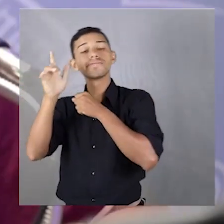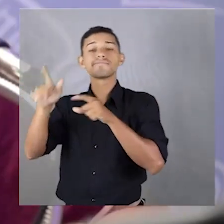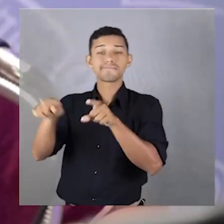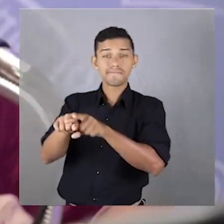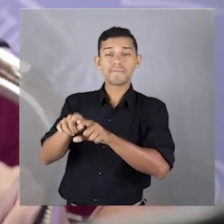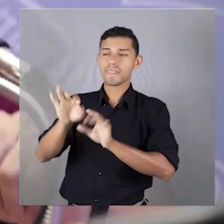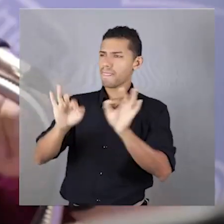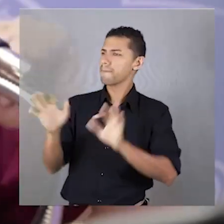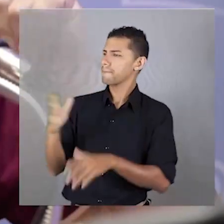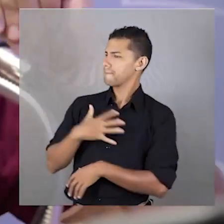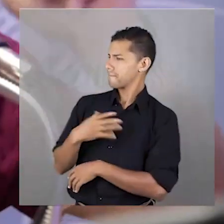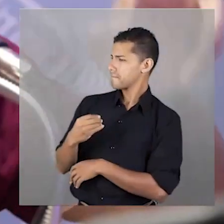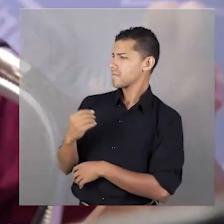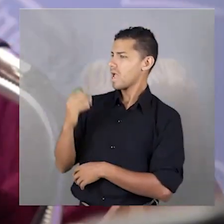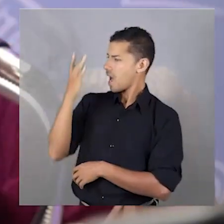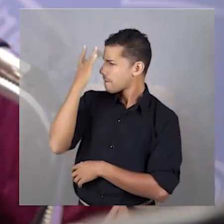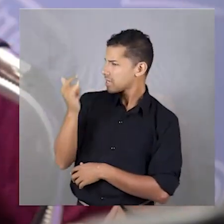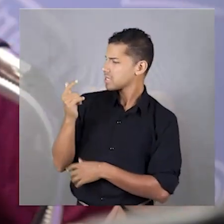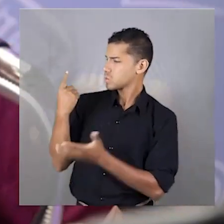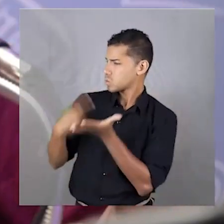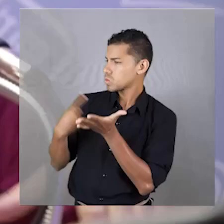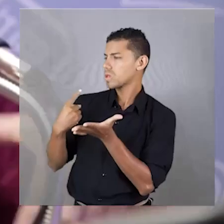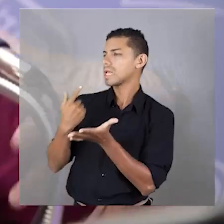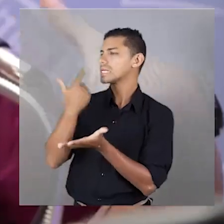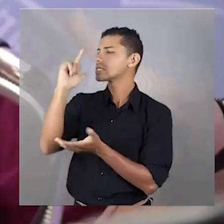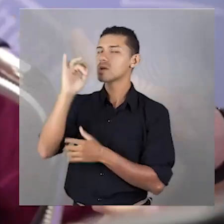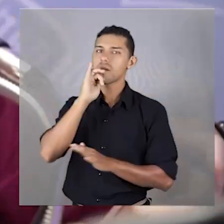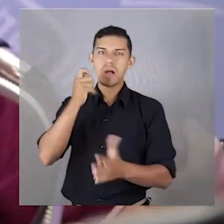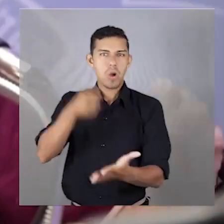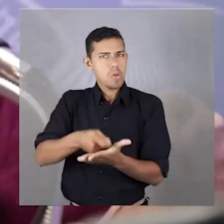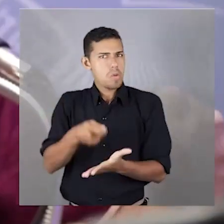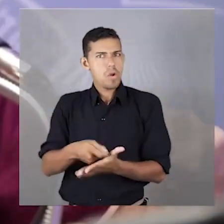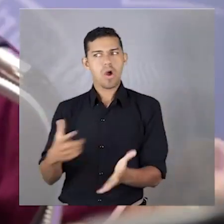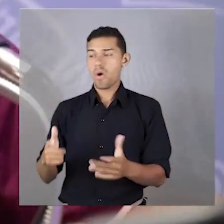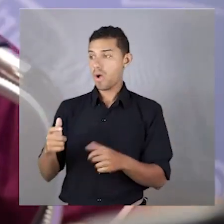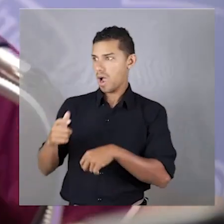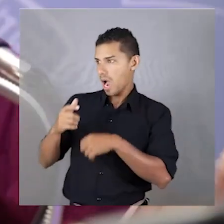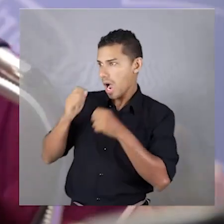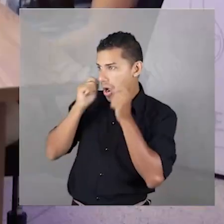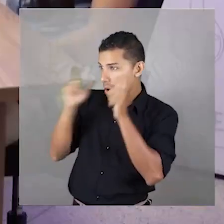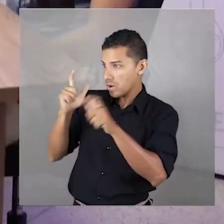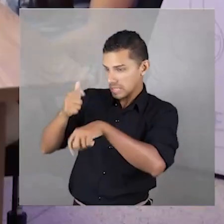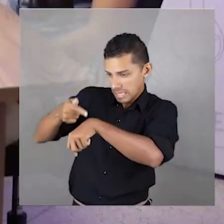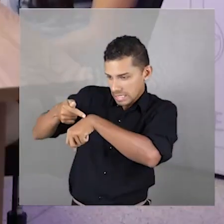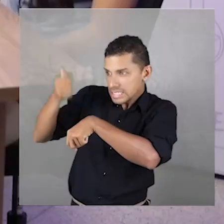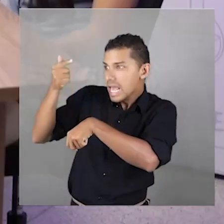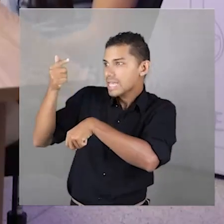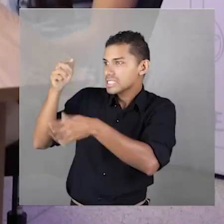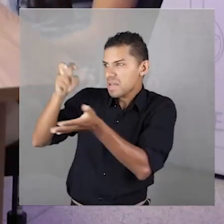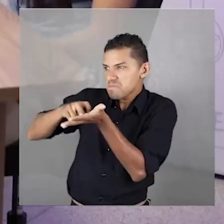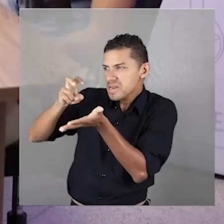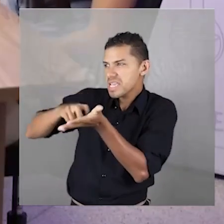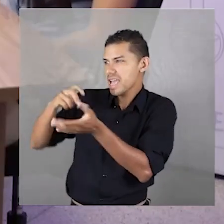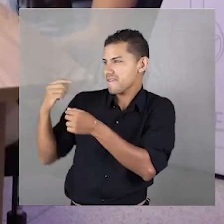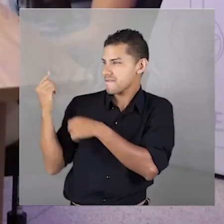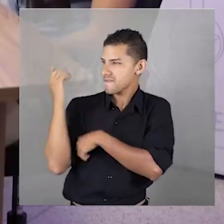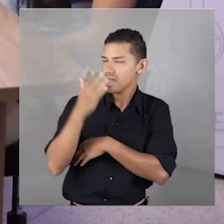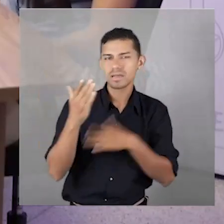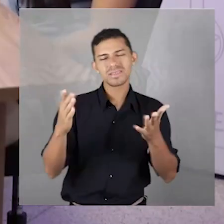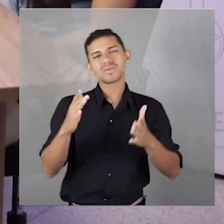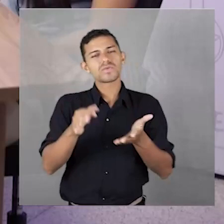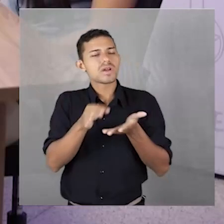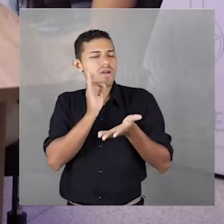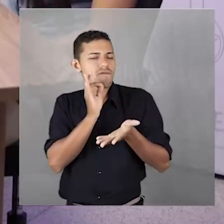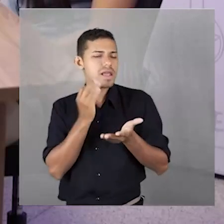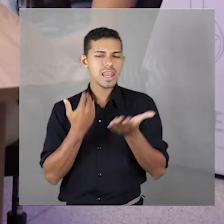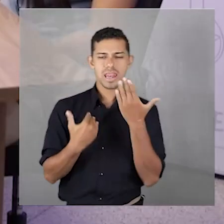consiga ter ali, filhão, amanhã a gente vai fazer tal coisa. Mas sem a obrigação, tem que acordar às 7 da manhã. Então, não, a gente vai, quando a gente acordar, tomar um café